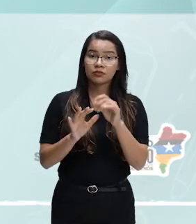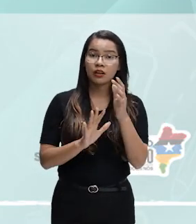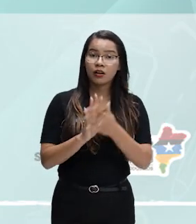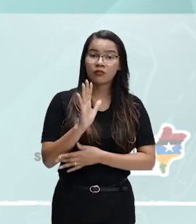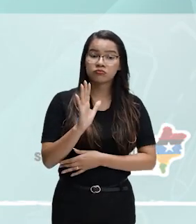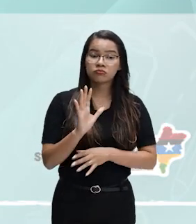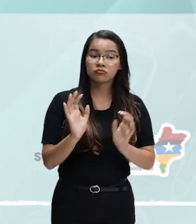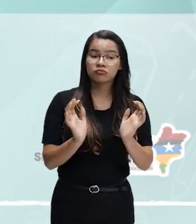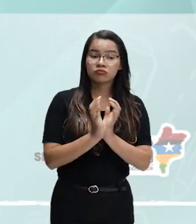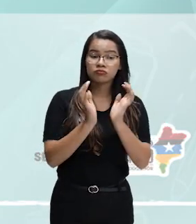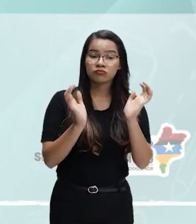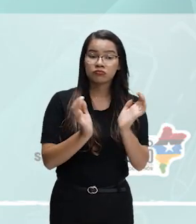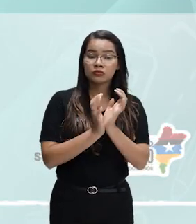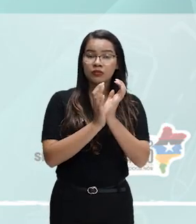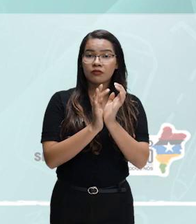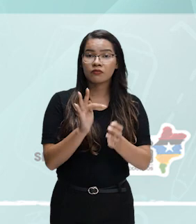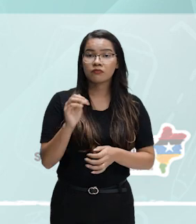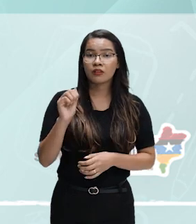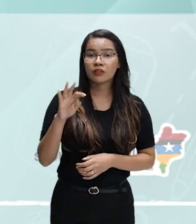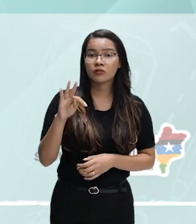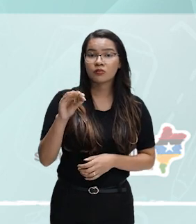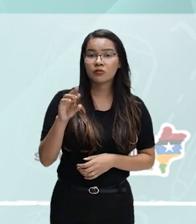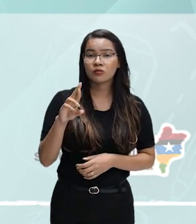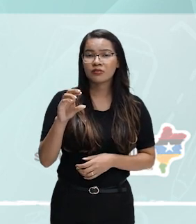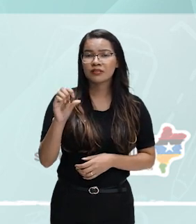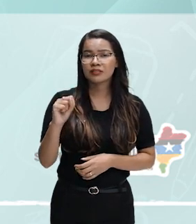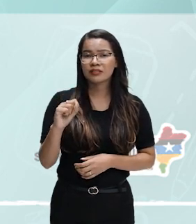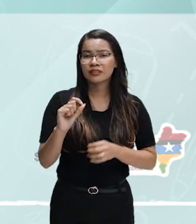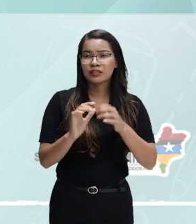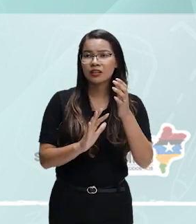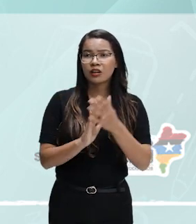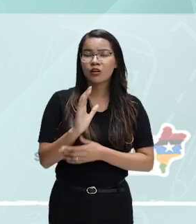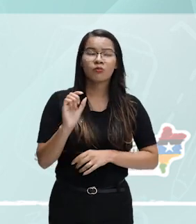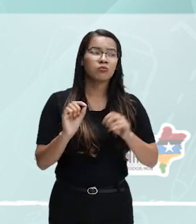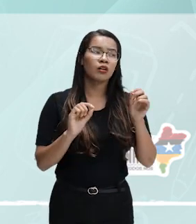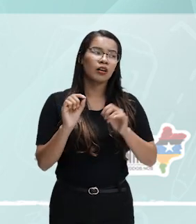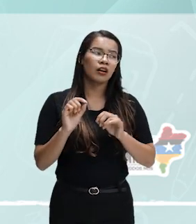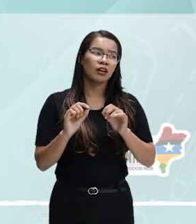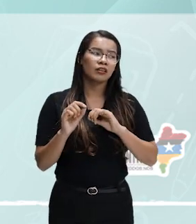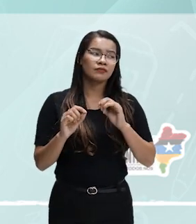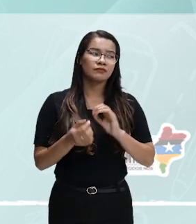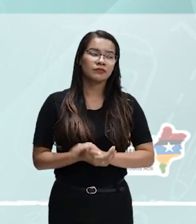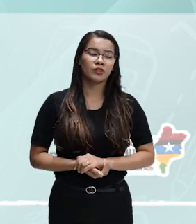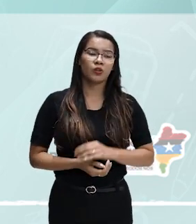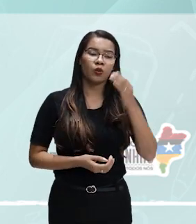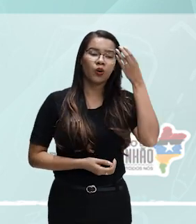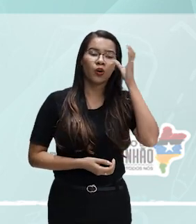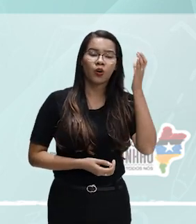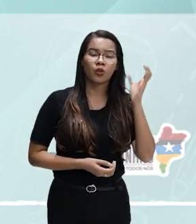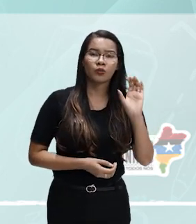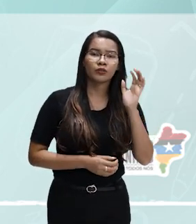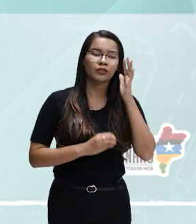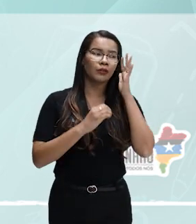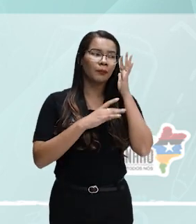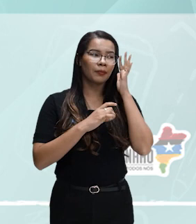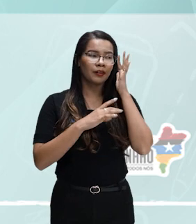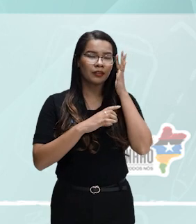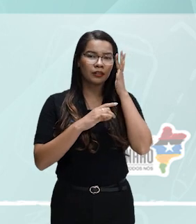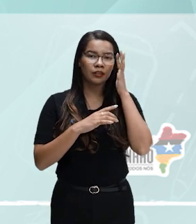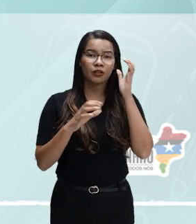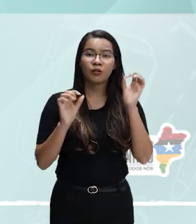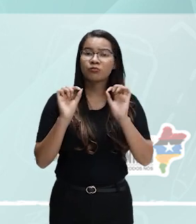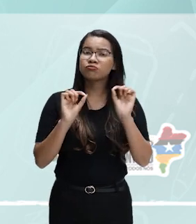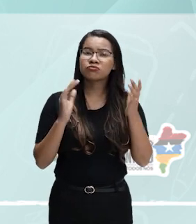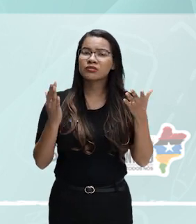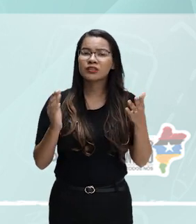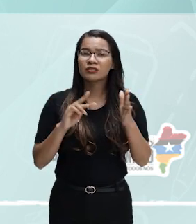o conjunto desses fatores que a gente citou, gera aquilo que se chama de cultura do medo. Afinal de contas,